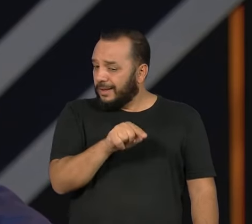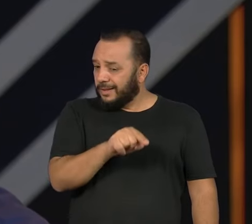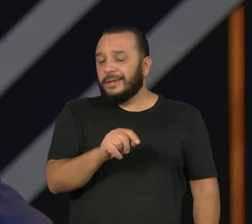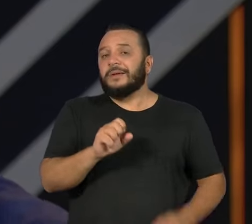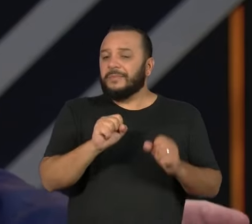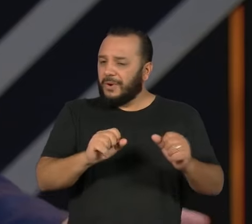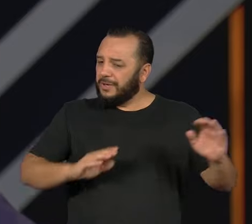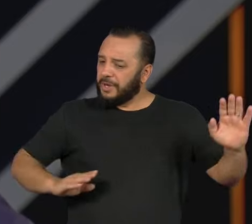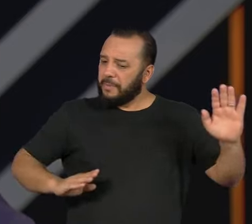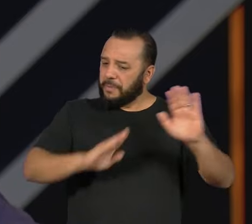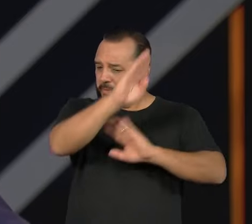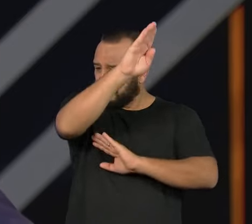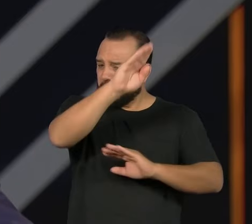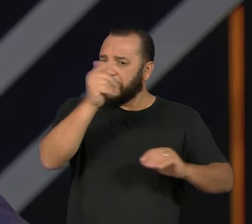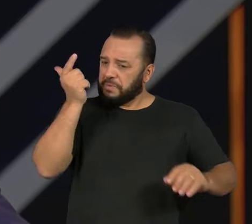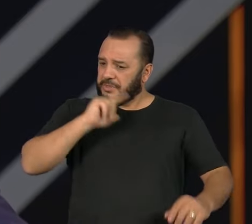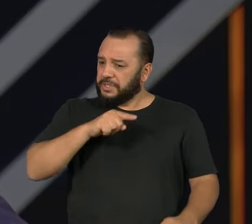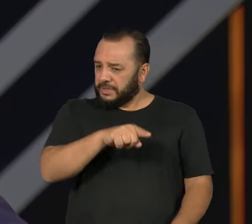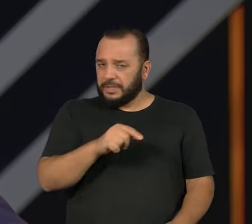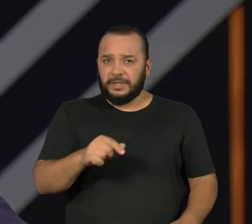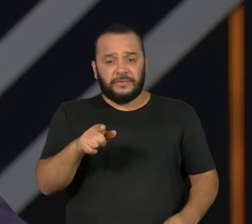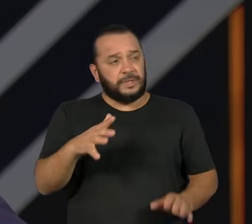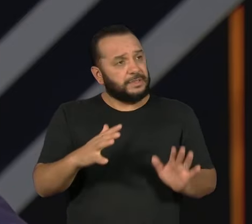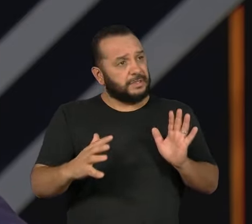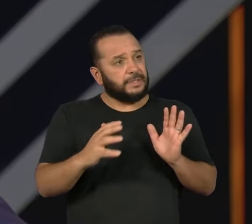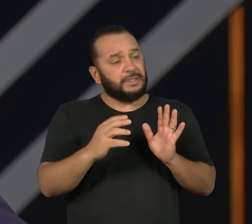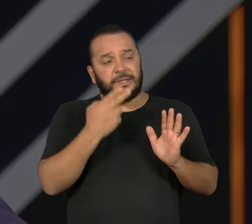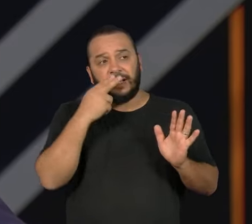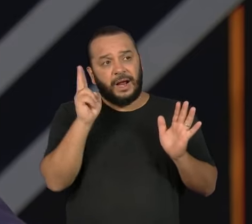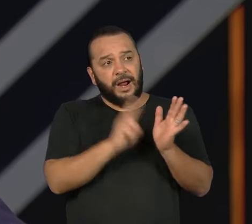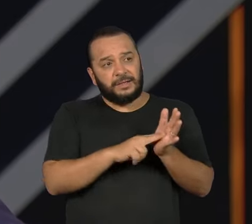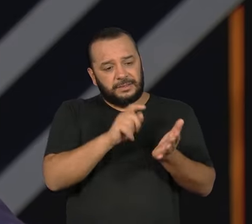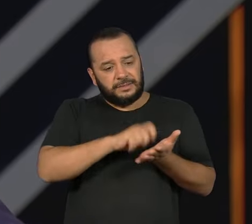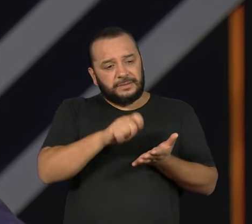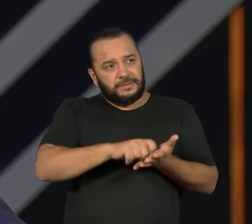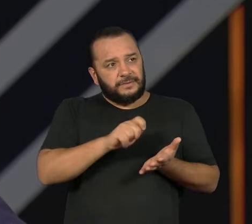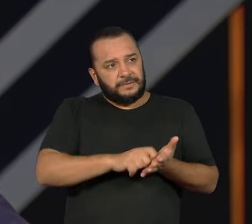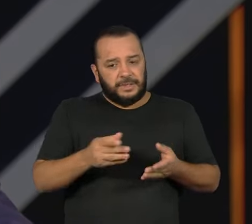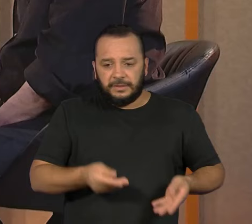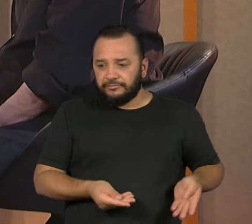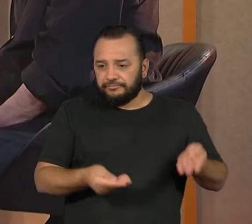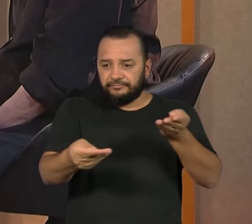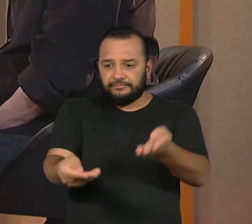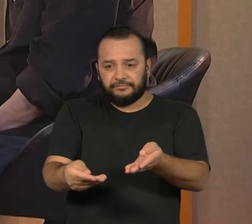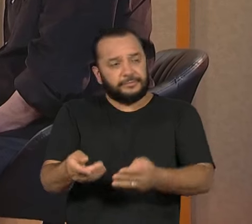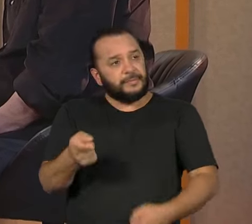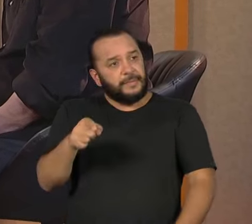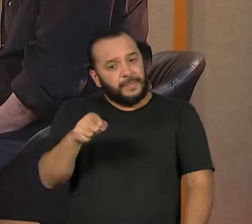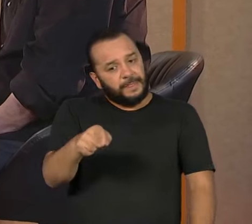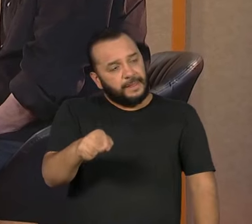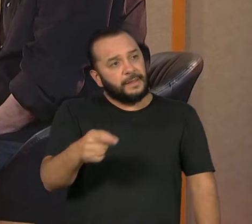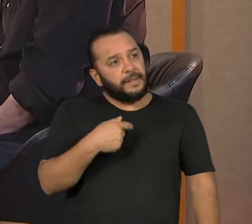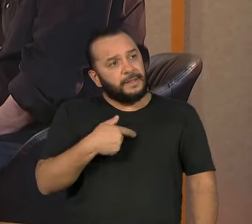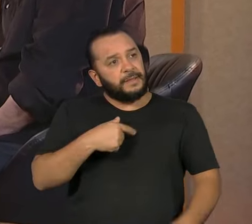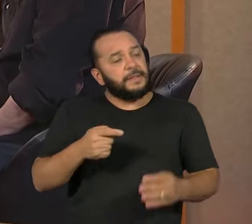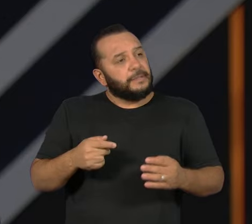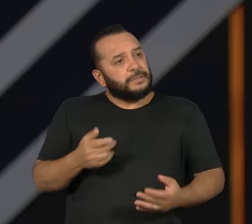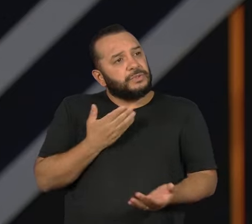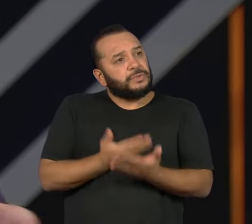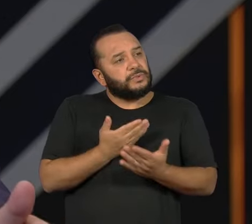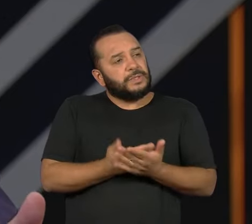alçar voos maiores. Eu vou escrever uma carta de apresentação, né, para ele ter uma bolsa de estudos na